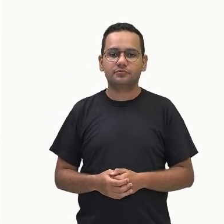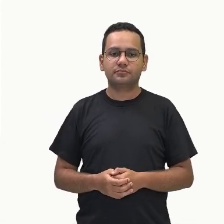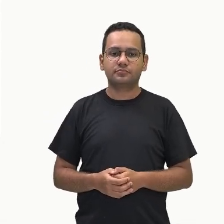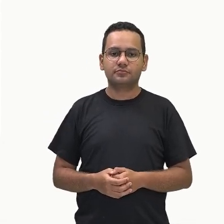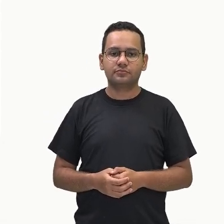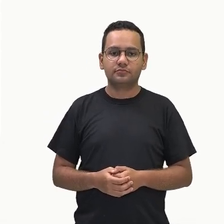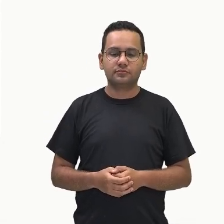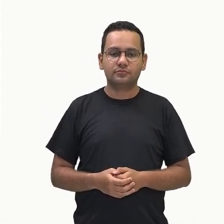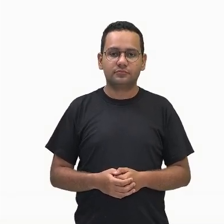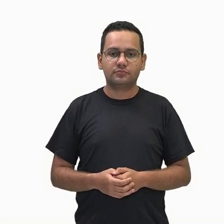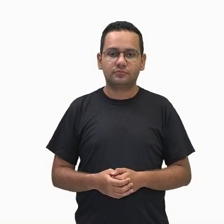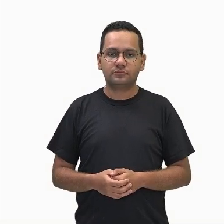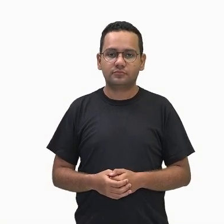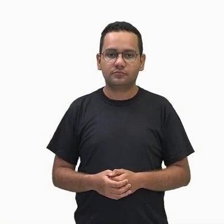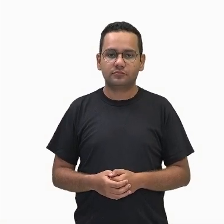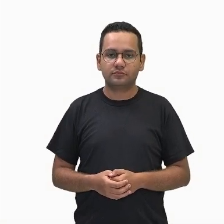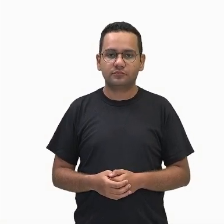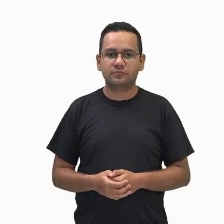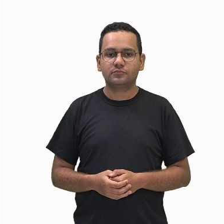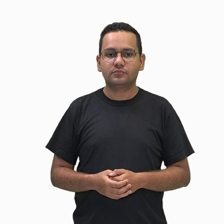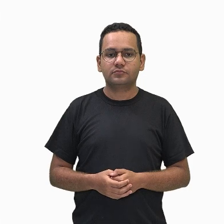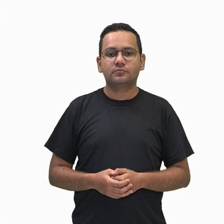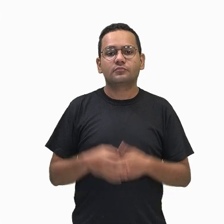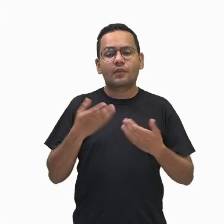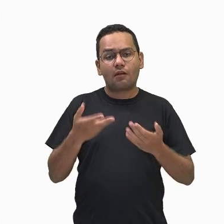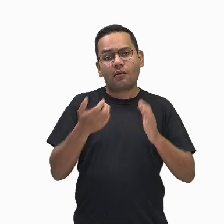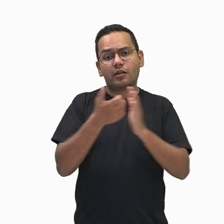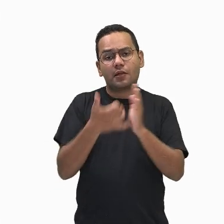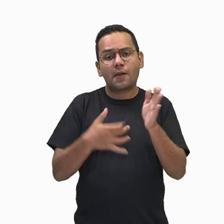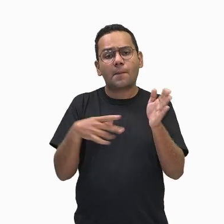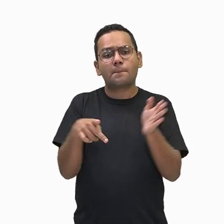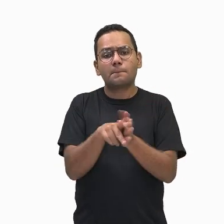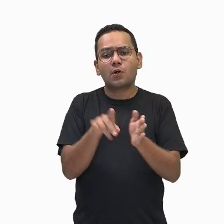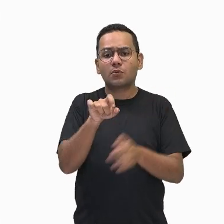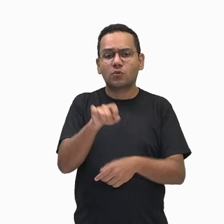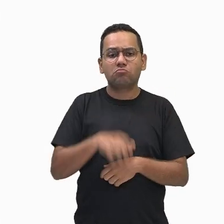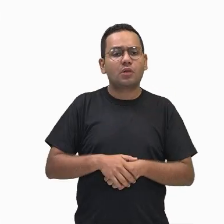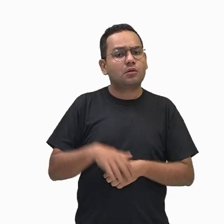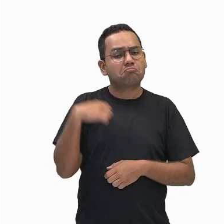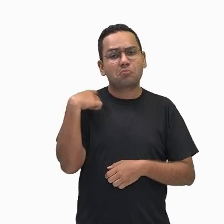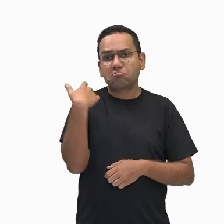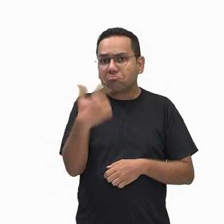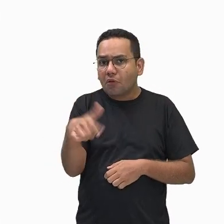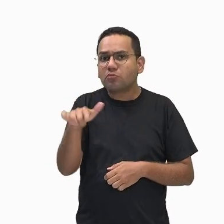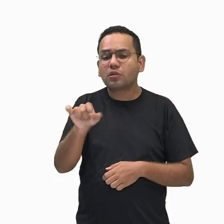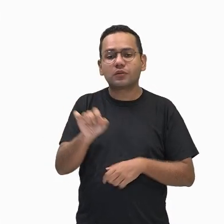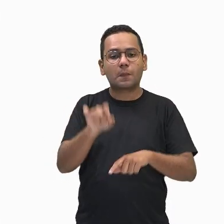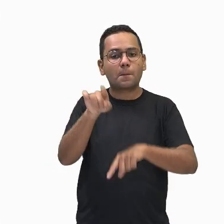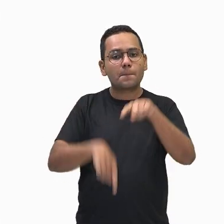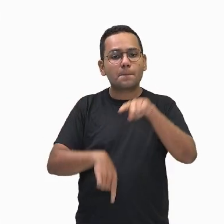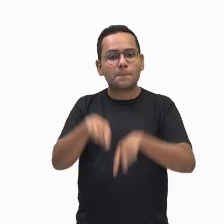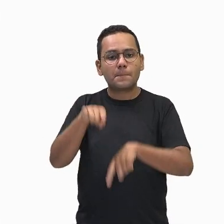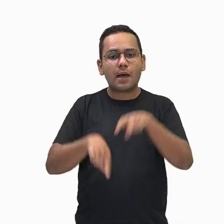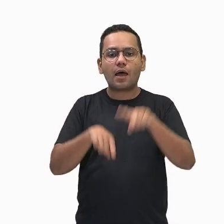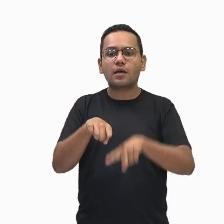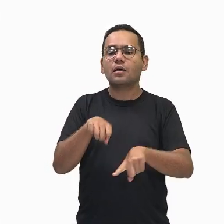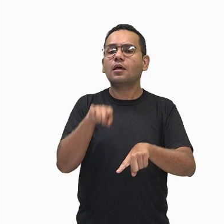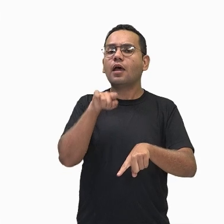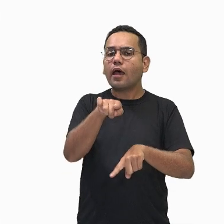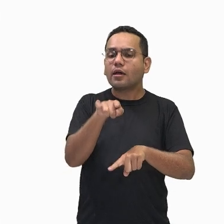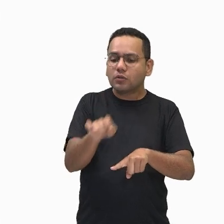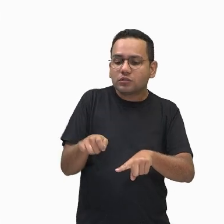composição da matéria, no universo conhecido, tudo aquilo que não é matéria é classificado ou é